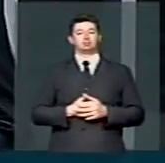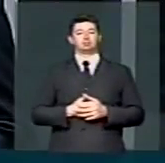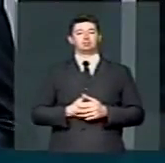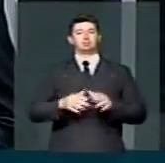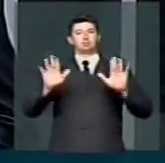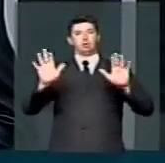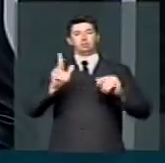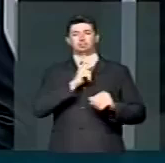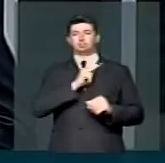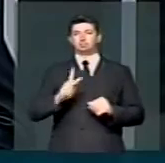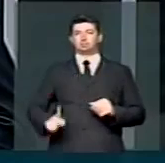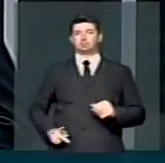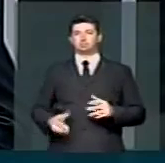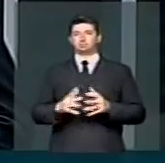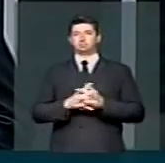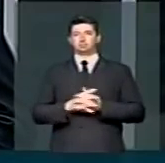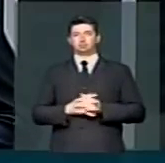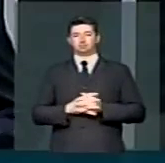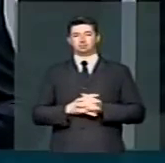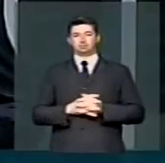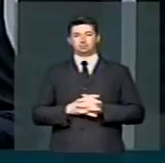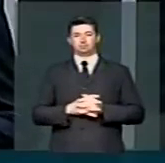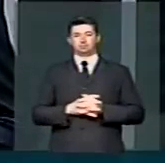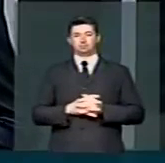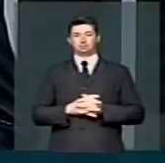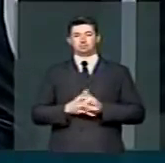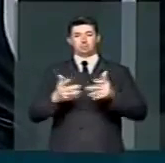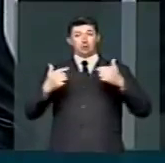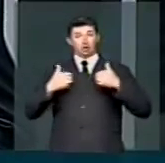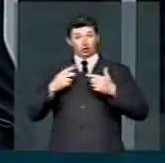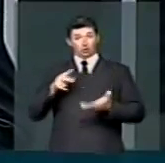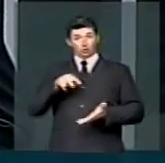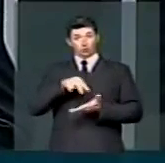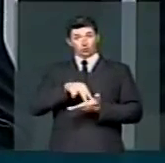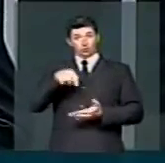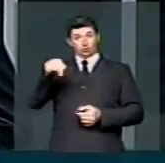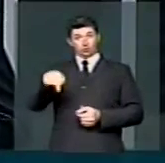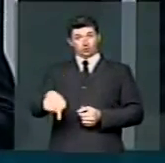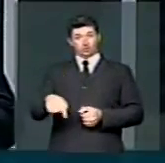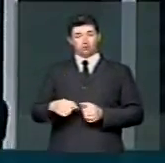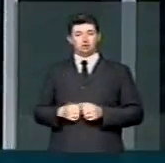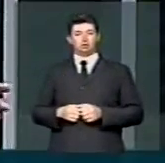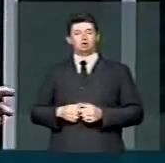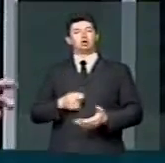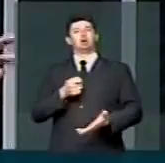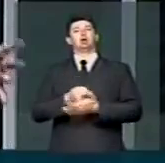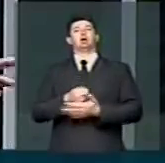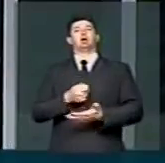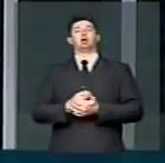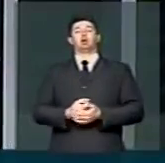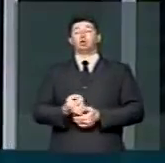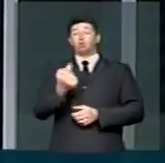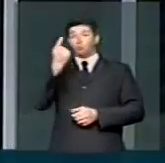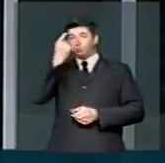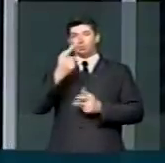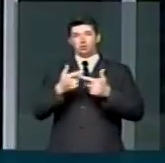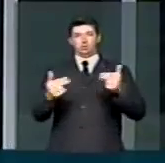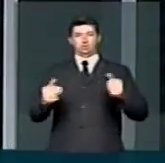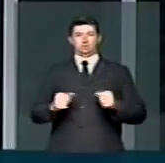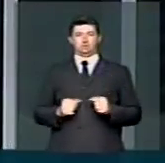Ora, senhor presidente, eu estou aqui nesta tribuna para cobrar uma única